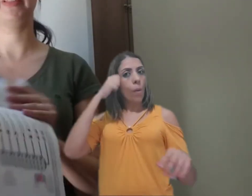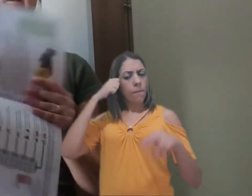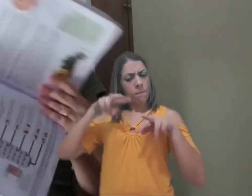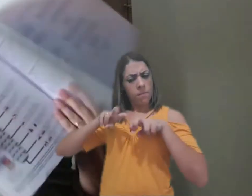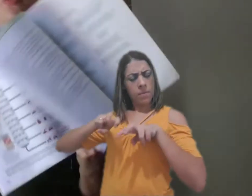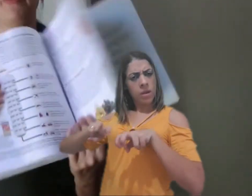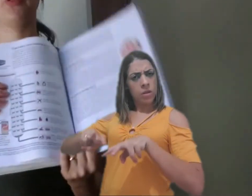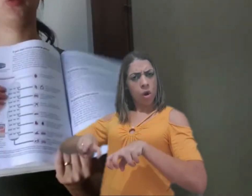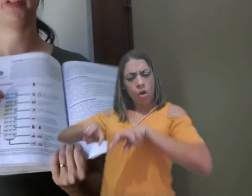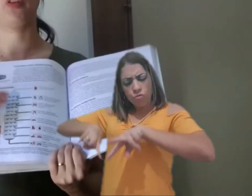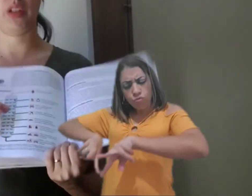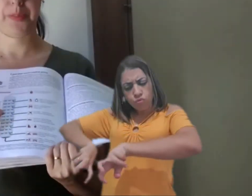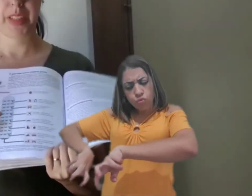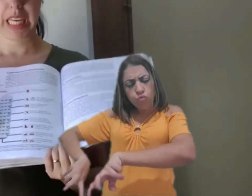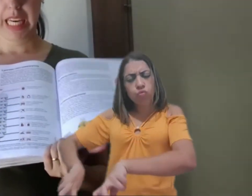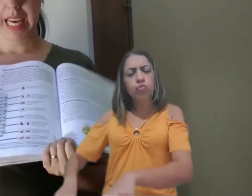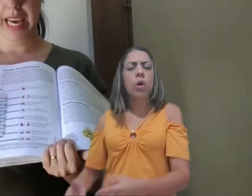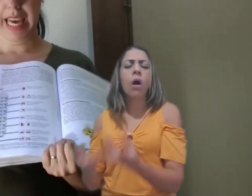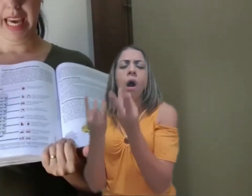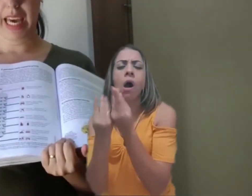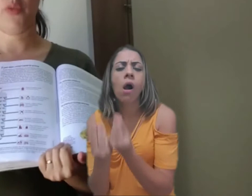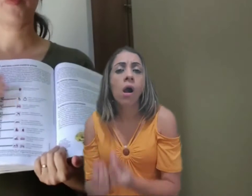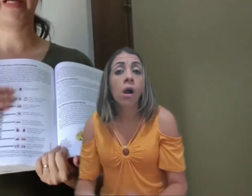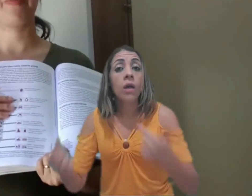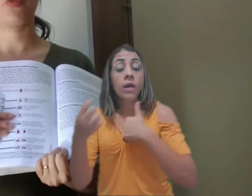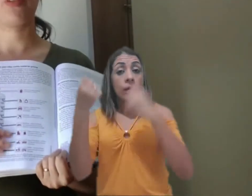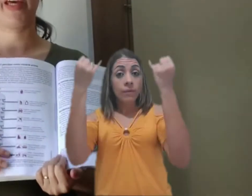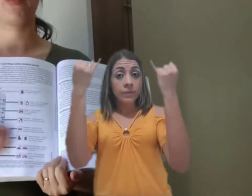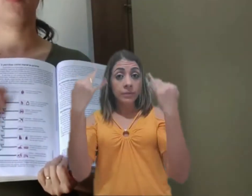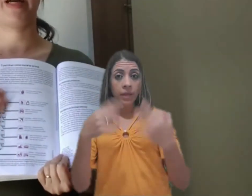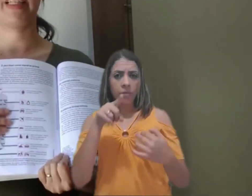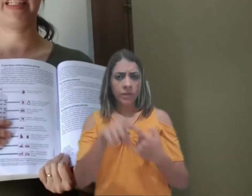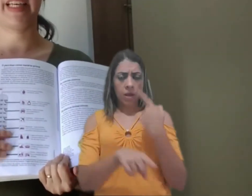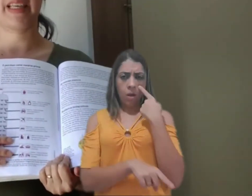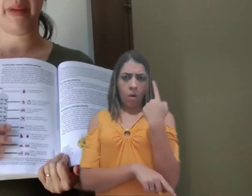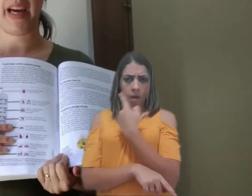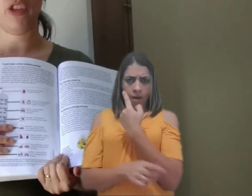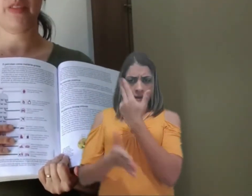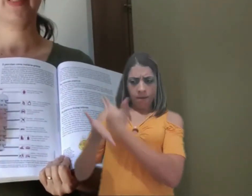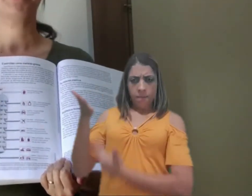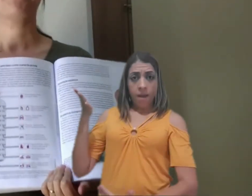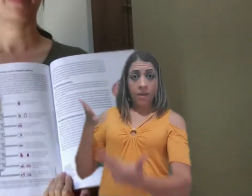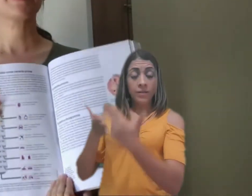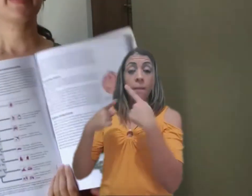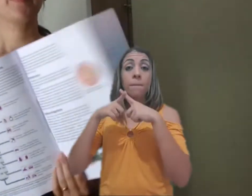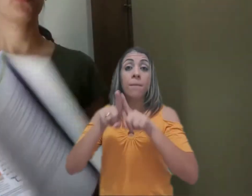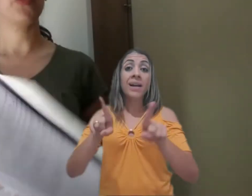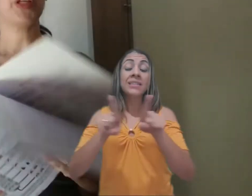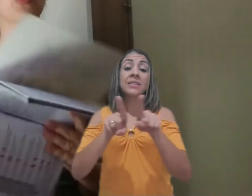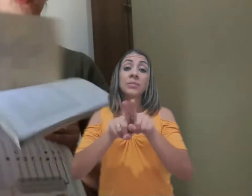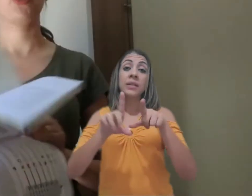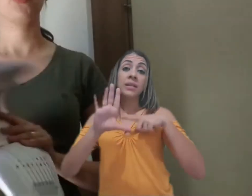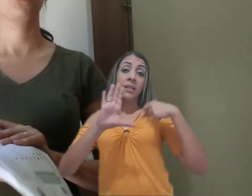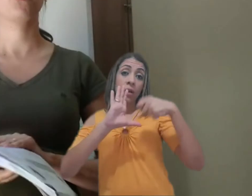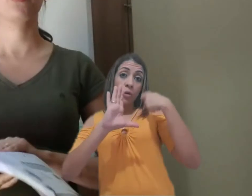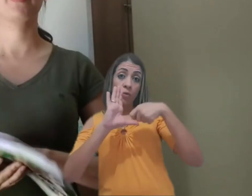petróleo, né, a produção e refino do petróleo, eu vou explicar para vocês com base aqui nessa imagem, mas tem também um